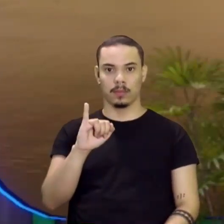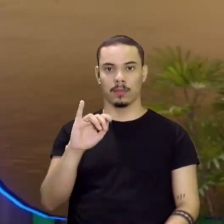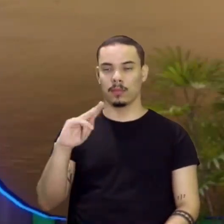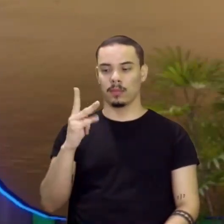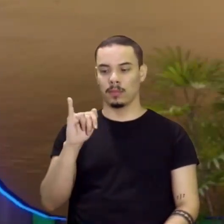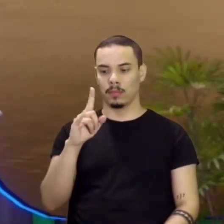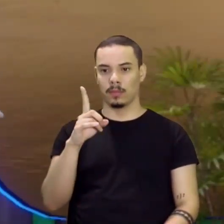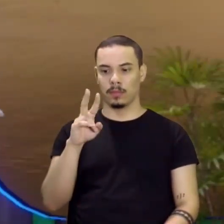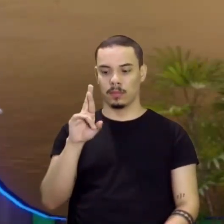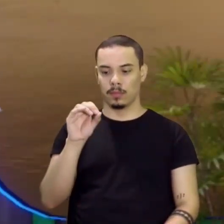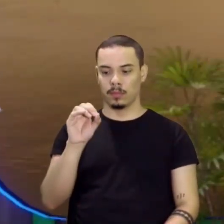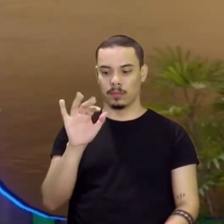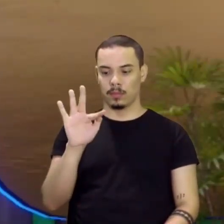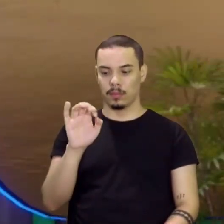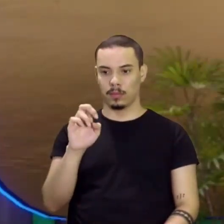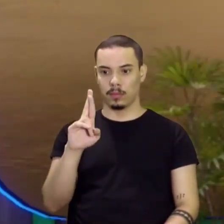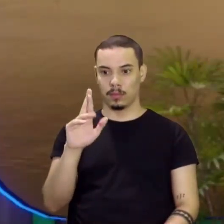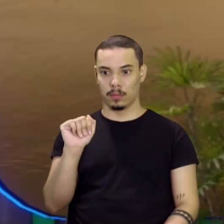hidrosfera.